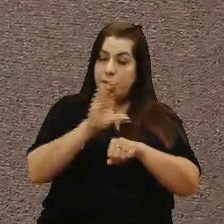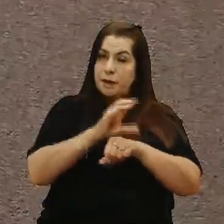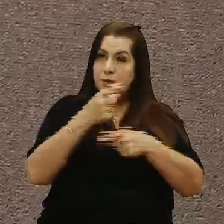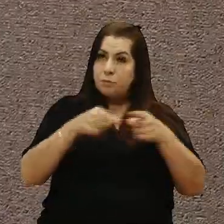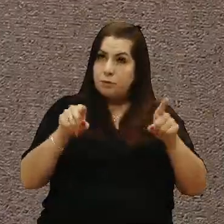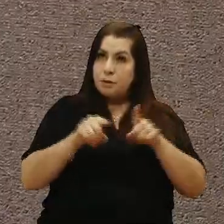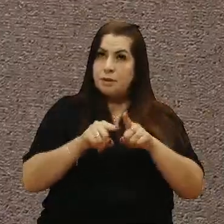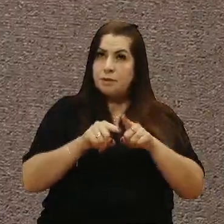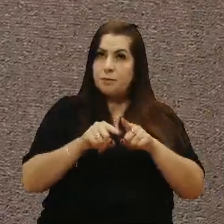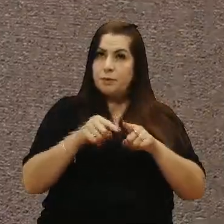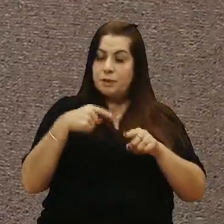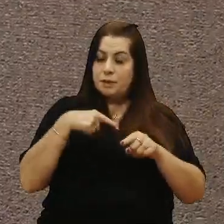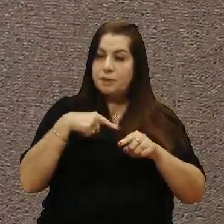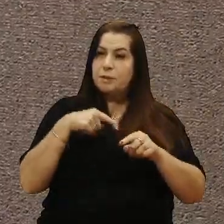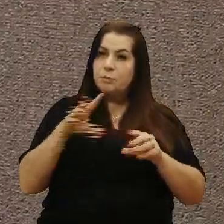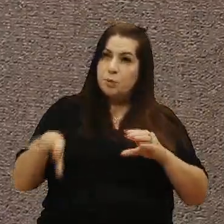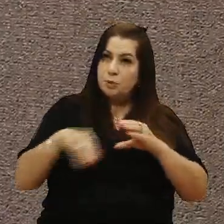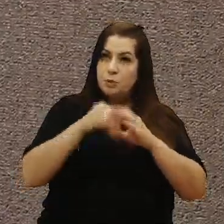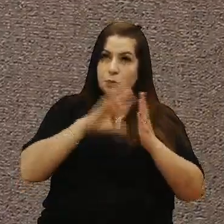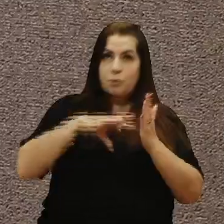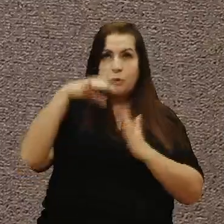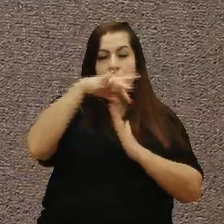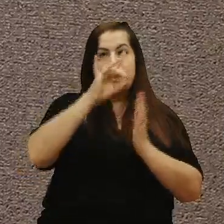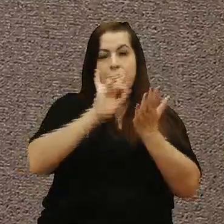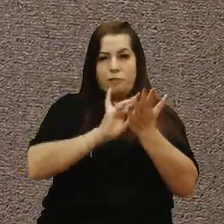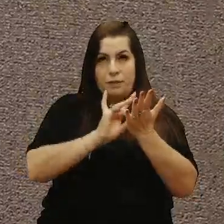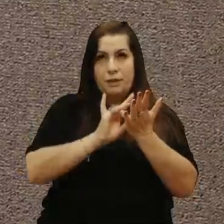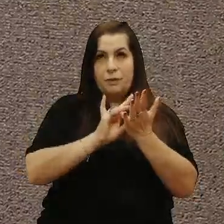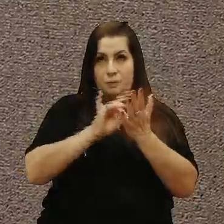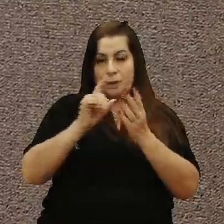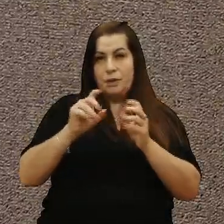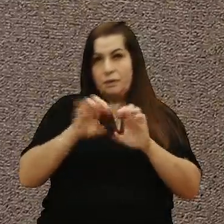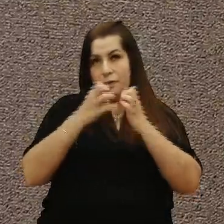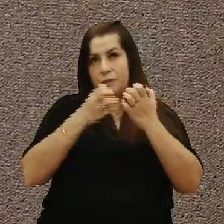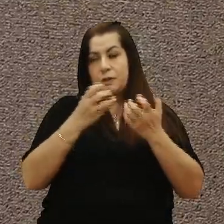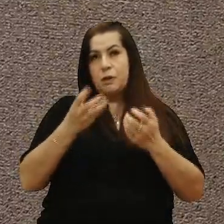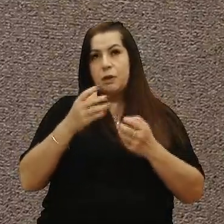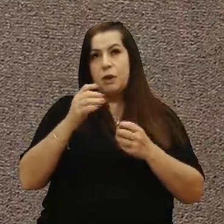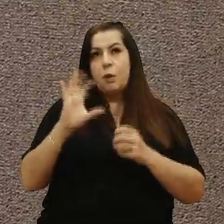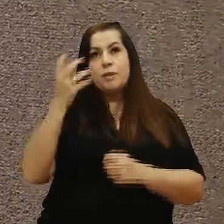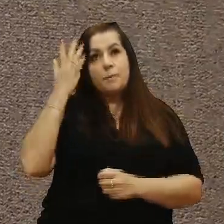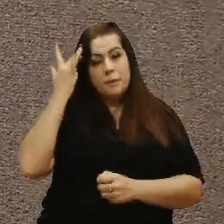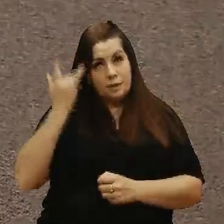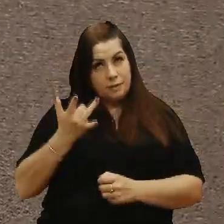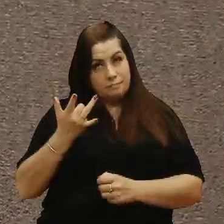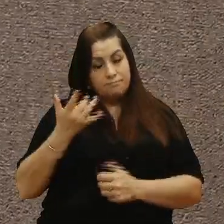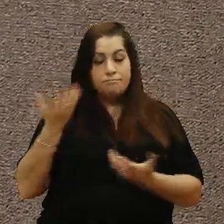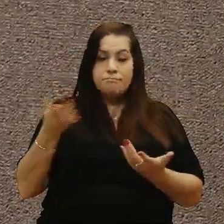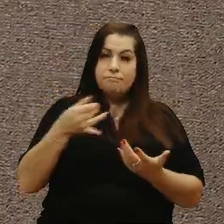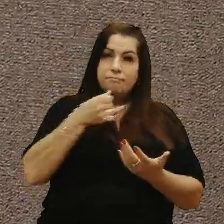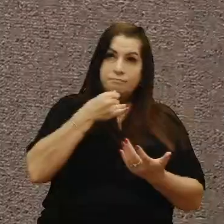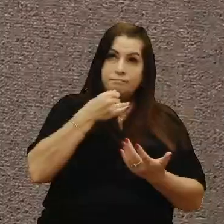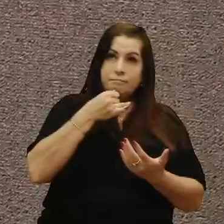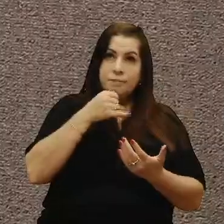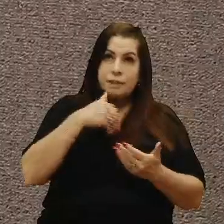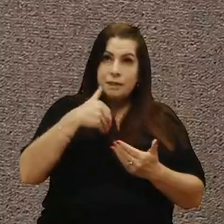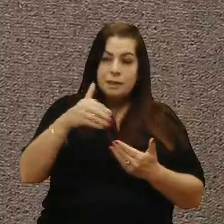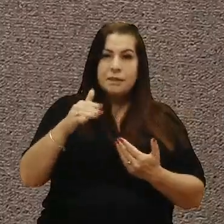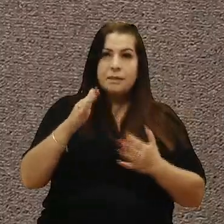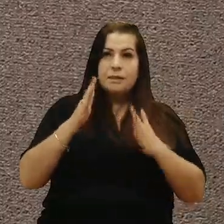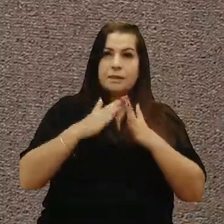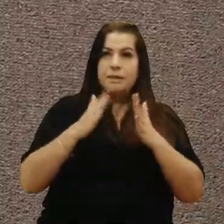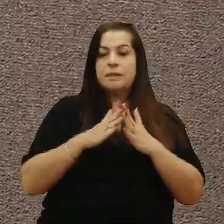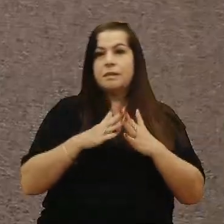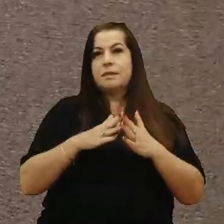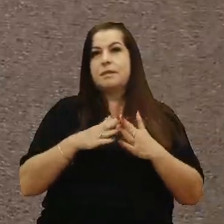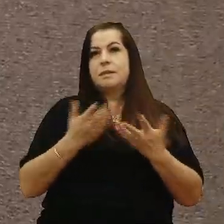musical, que a gente está querendo incluir no calendário oficial de eventos do município, acontece amanhã. Infelizmente, né, o trâmite aqui da casa,